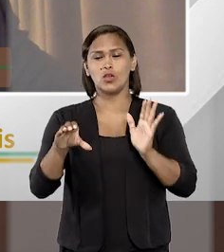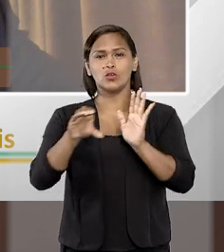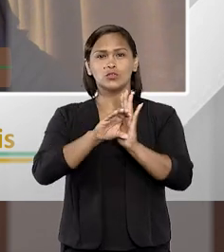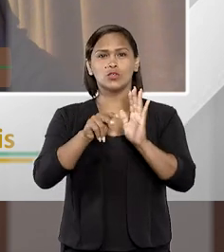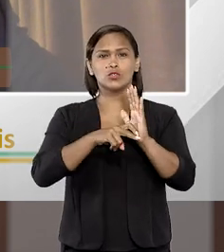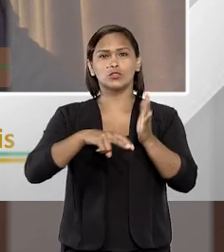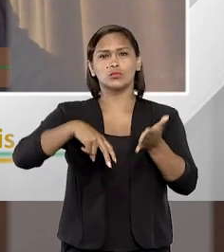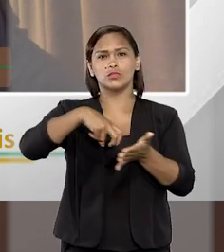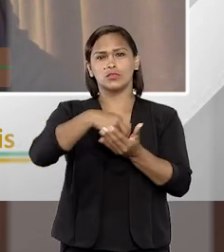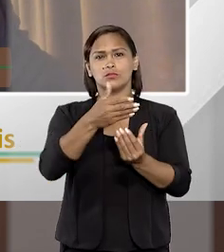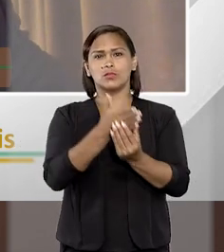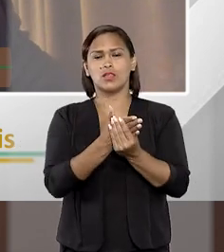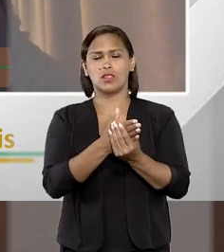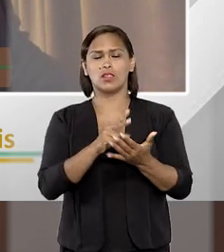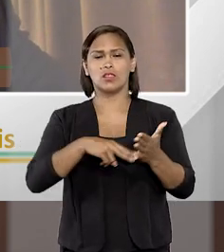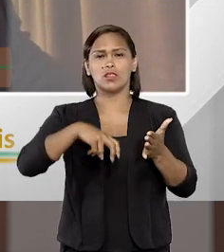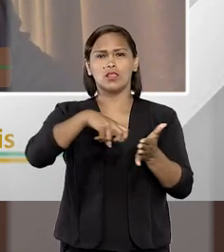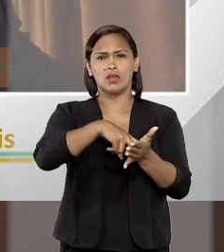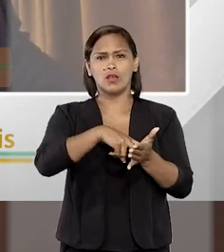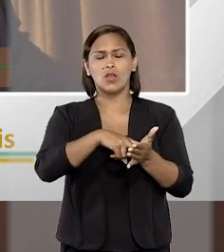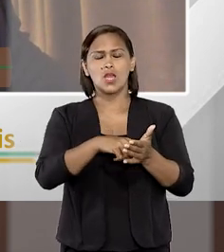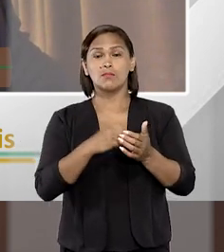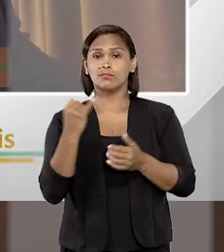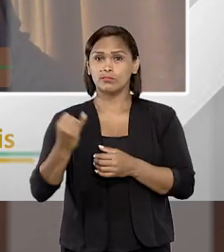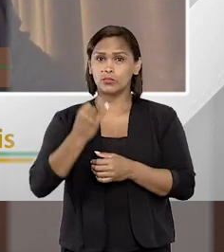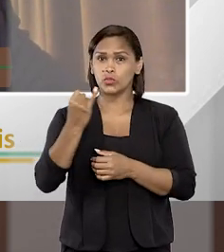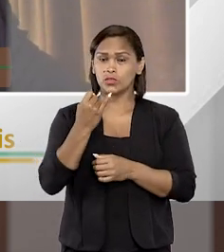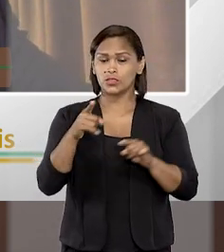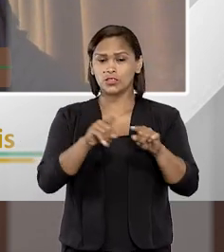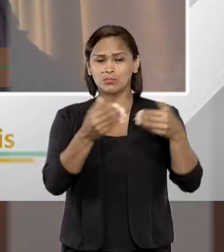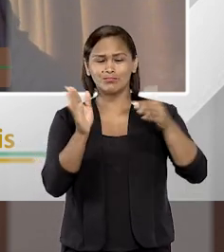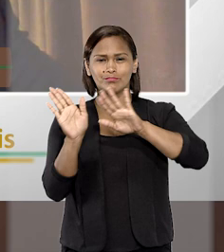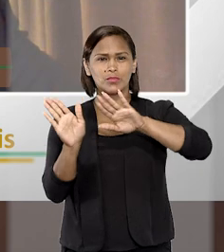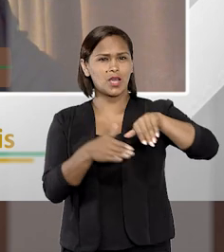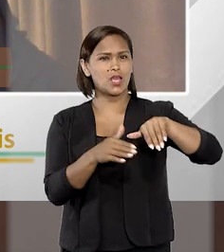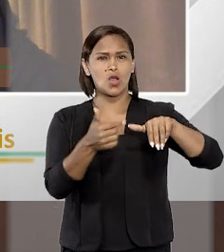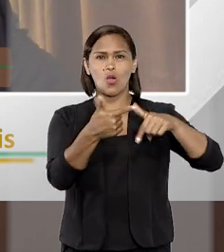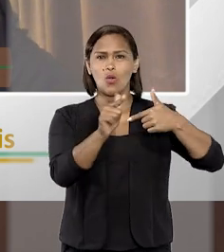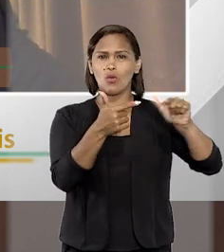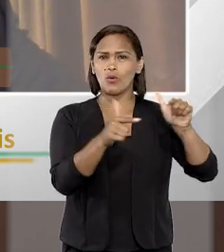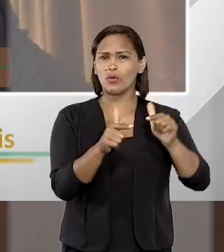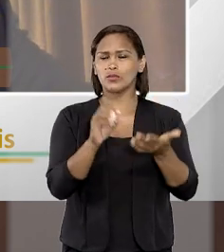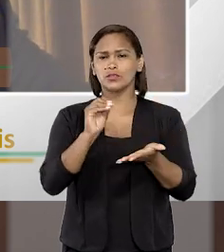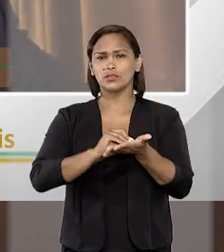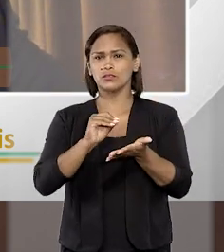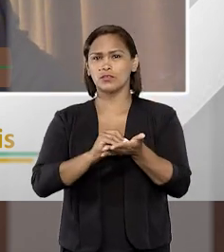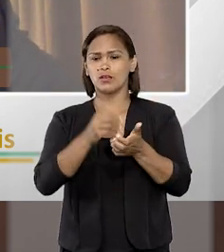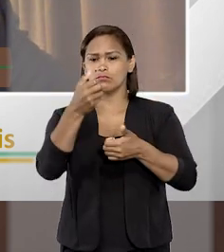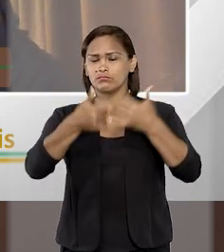Penal eles preveem medidas importantes mas deixam de lado muitas questões